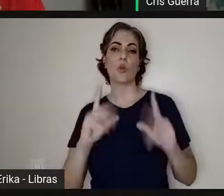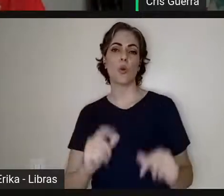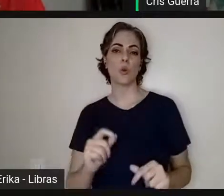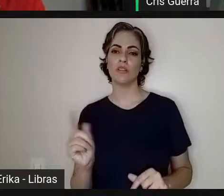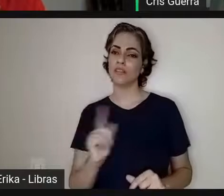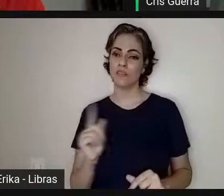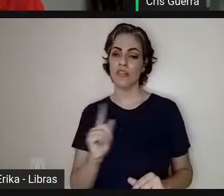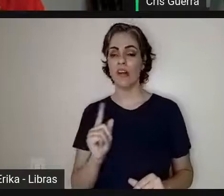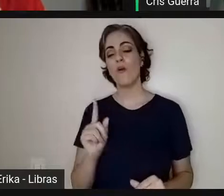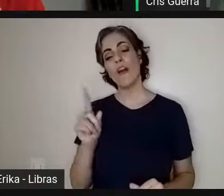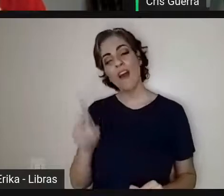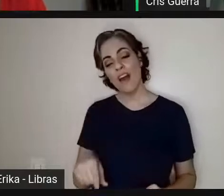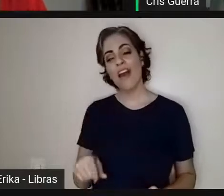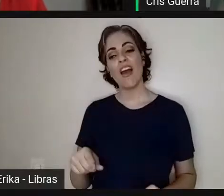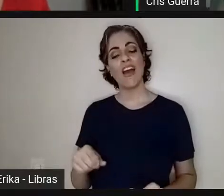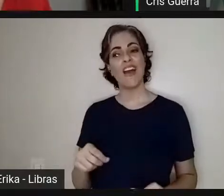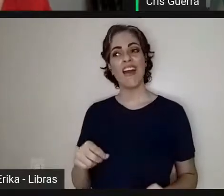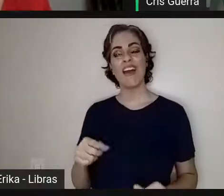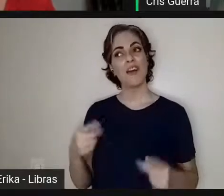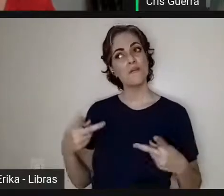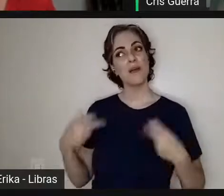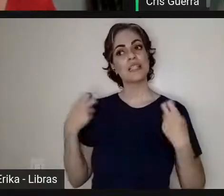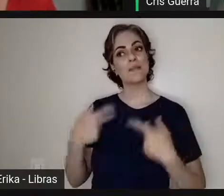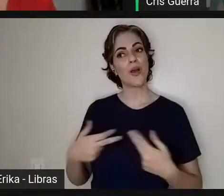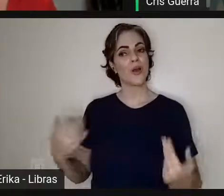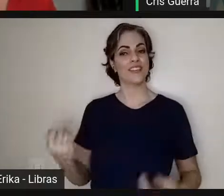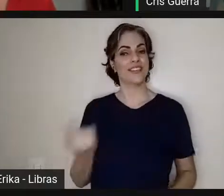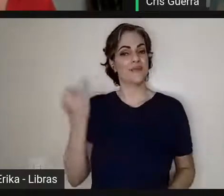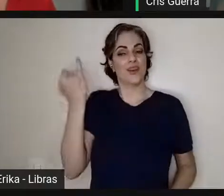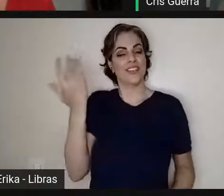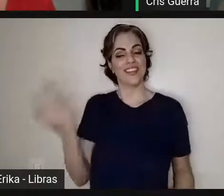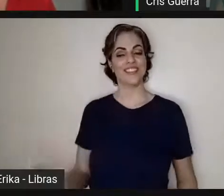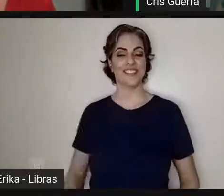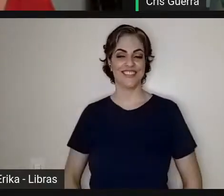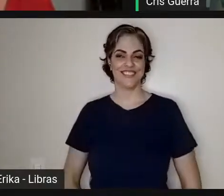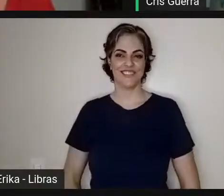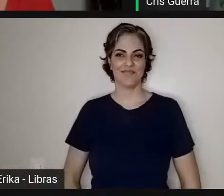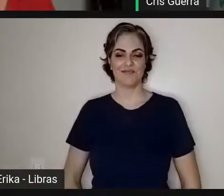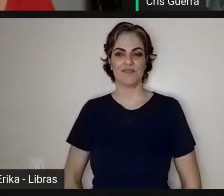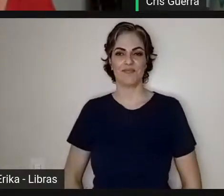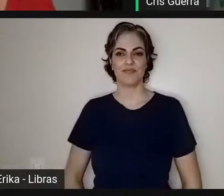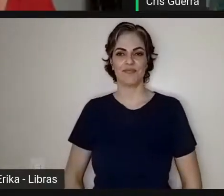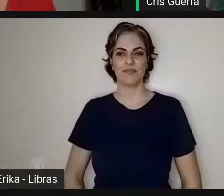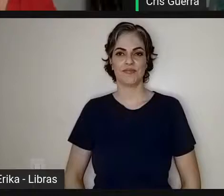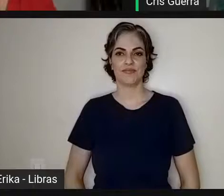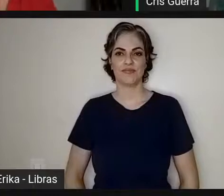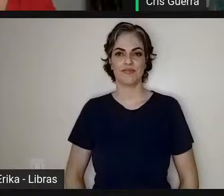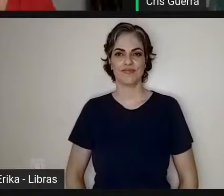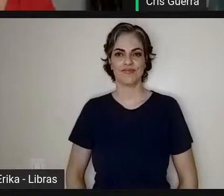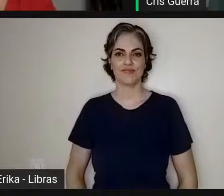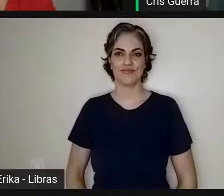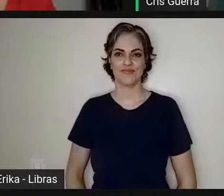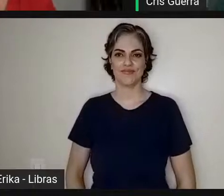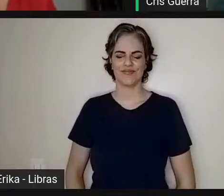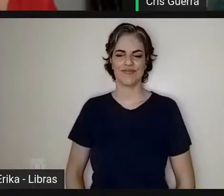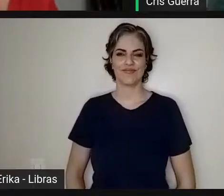é como eu estou vivendo, como eu estou me sentindo, né? E eu acho que... Desculpa te interromper, desculpa, você ia